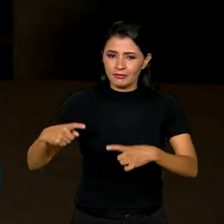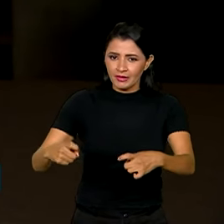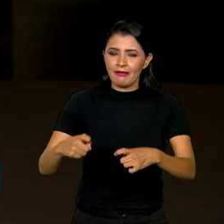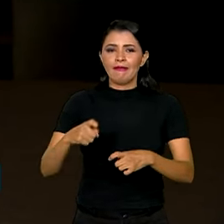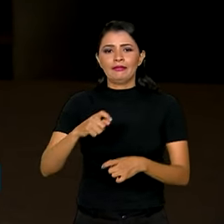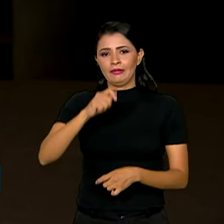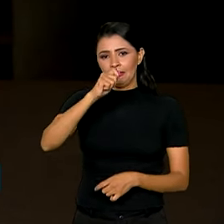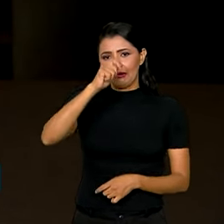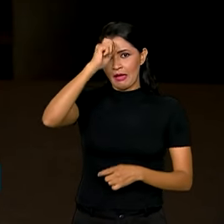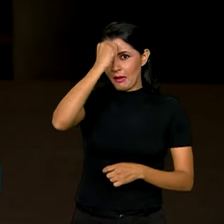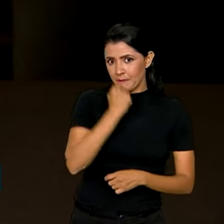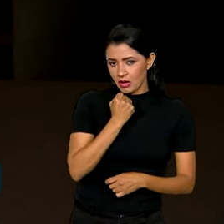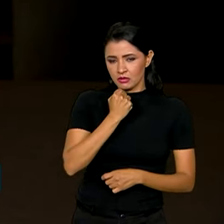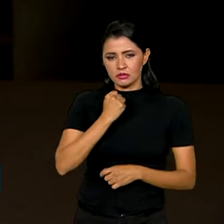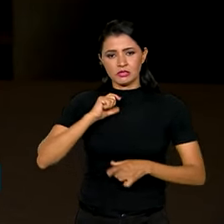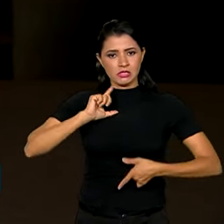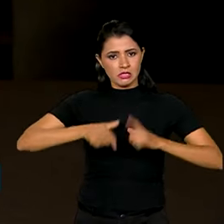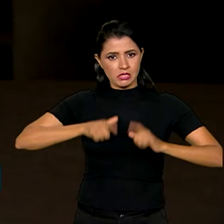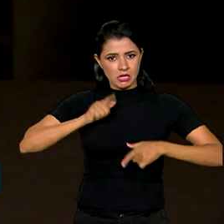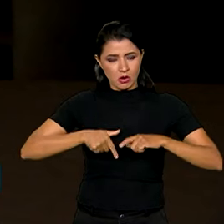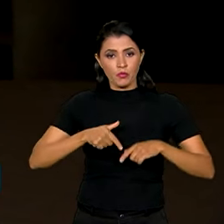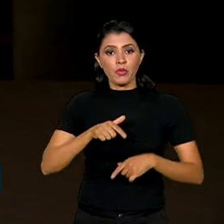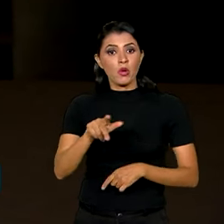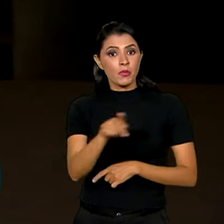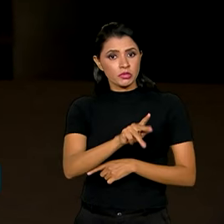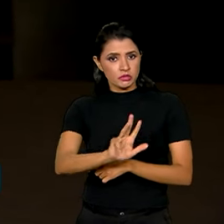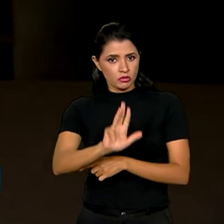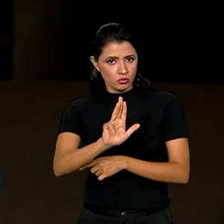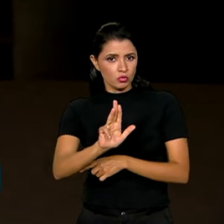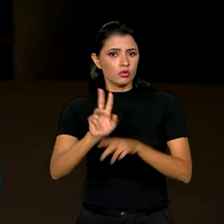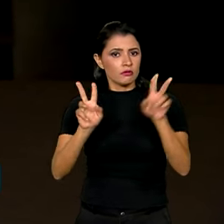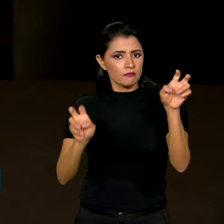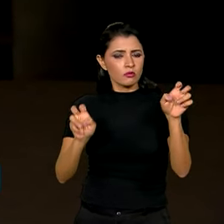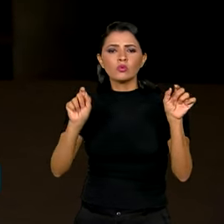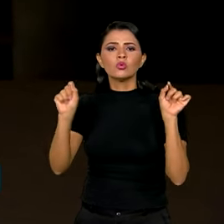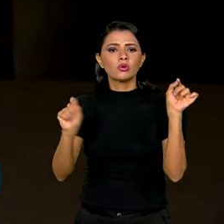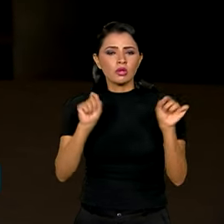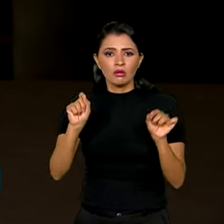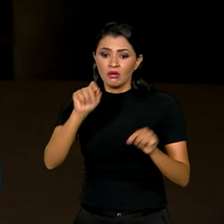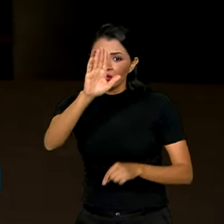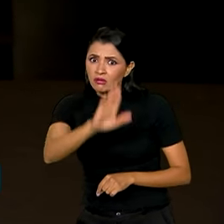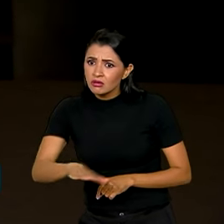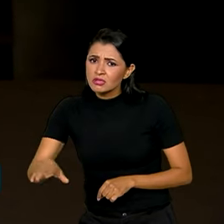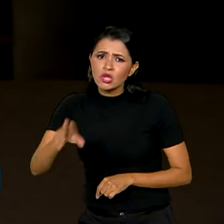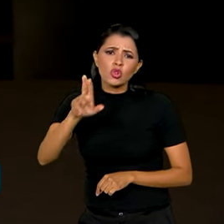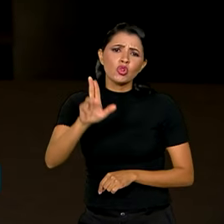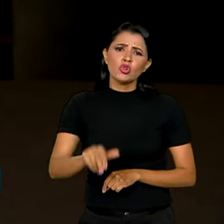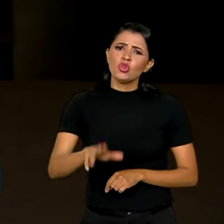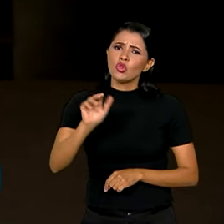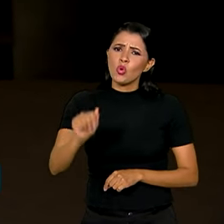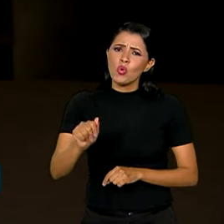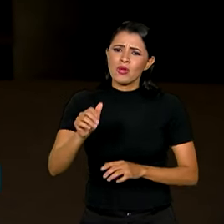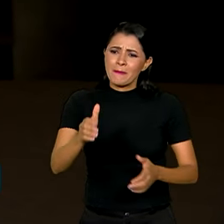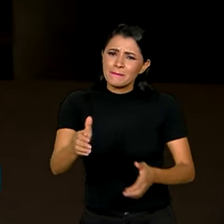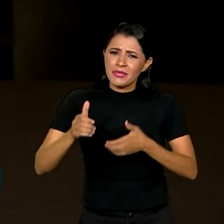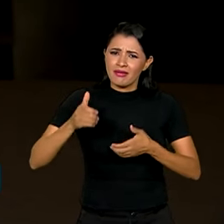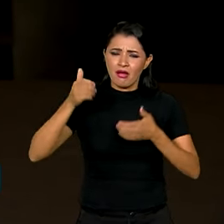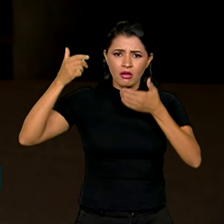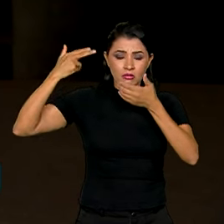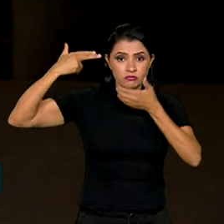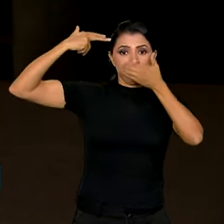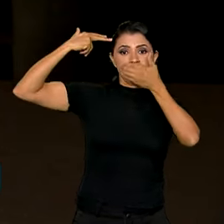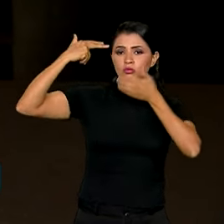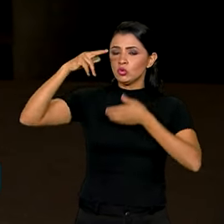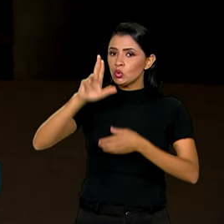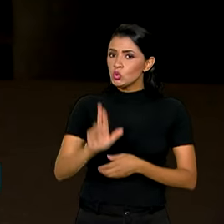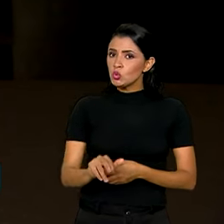e Israel. Segundo Lula, abre aspas, crianças jamais poderiam ser feitas de reféns, não